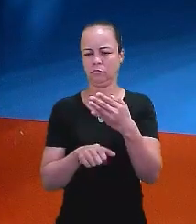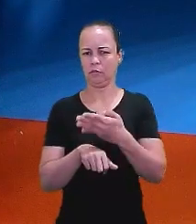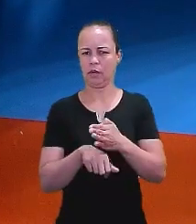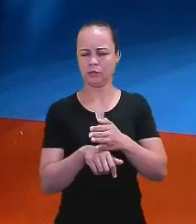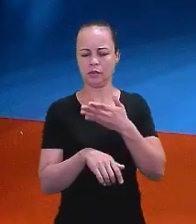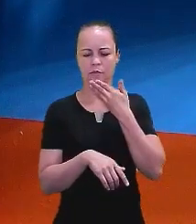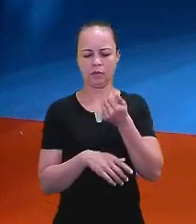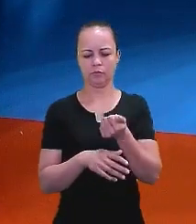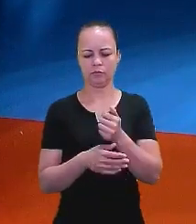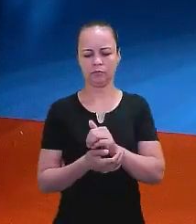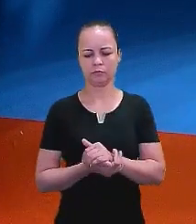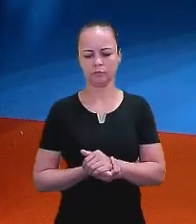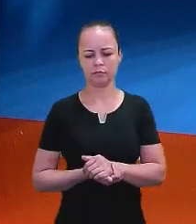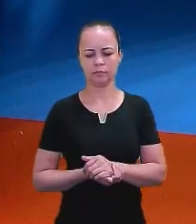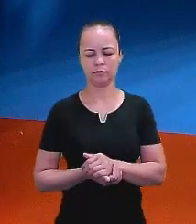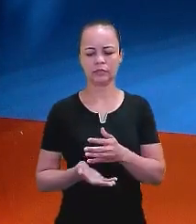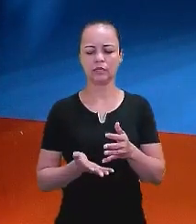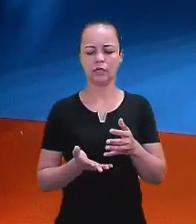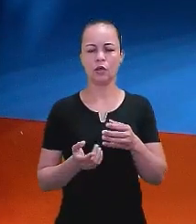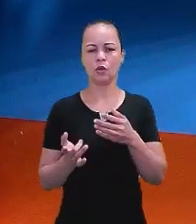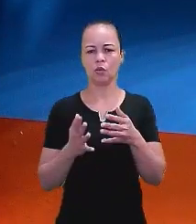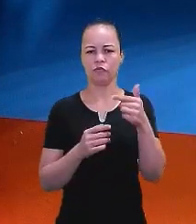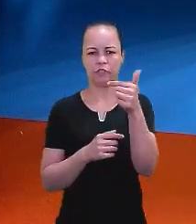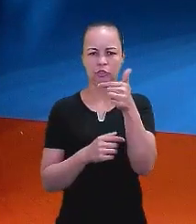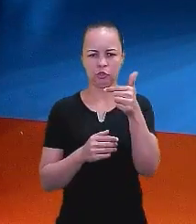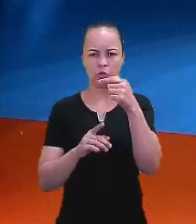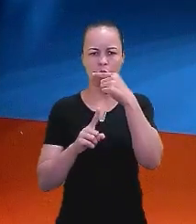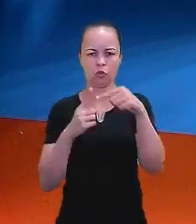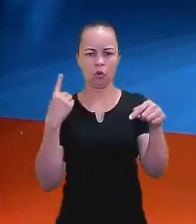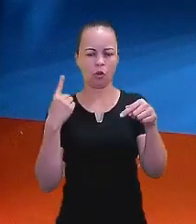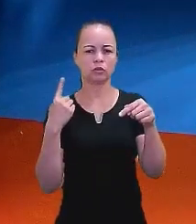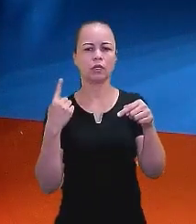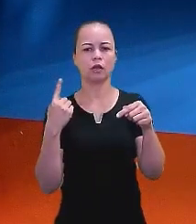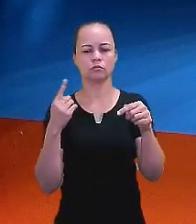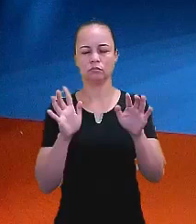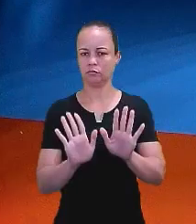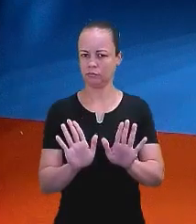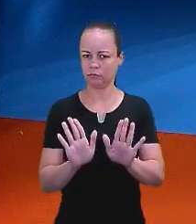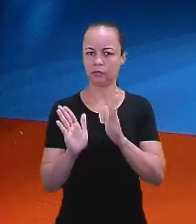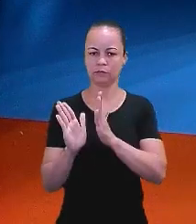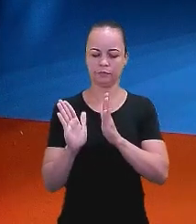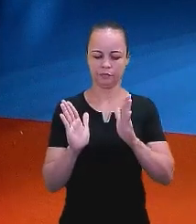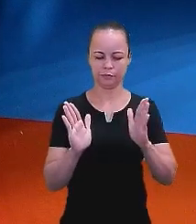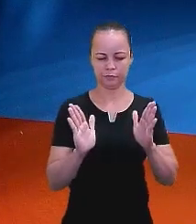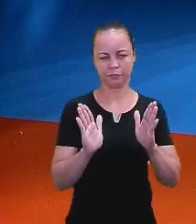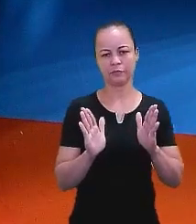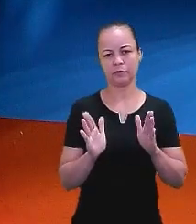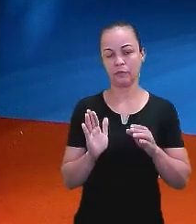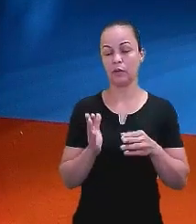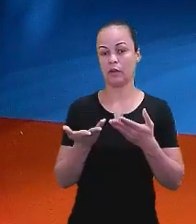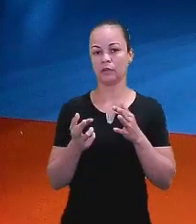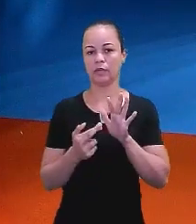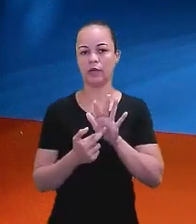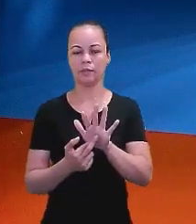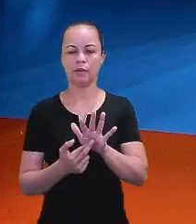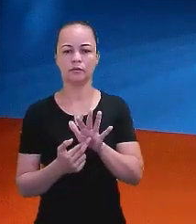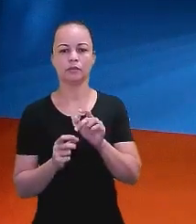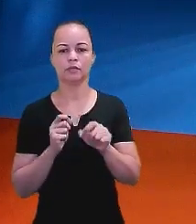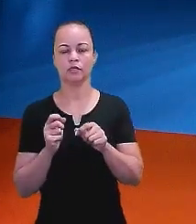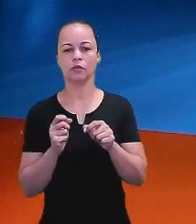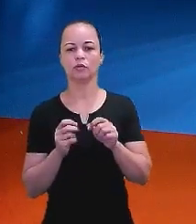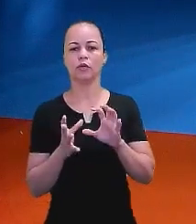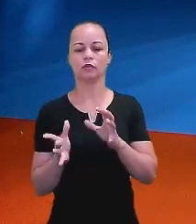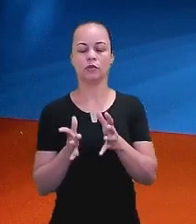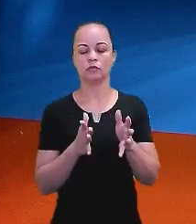melhor. Eu posso subtrair aqui, cortar já o 22 com o 22? Calma, vamos na ordem por causa daquela representação de